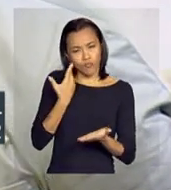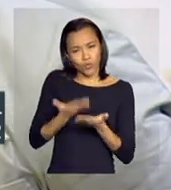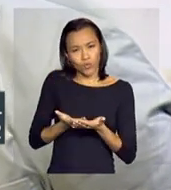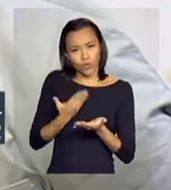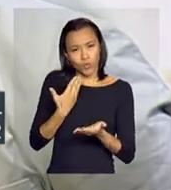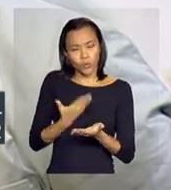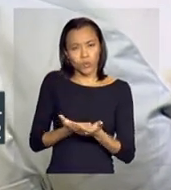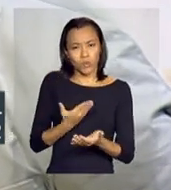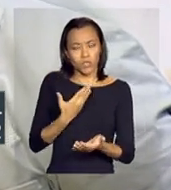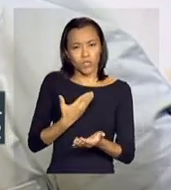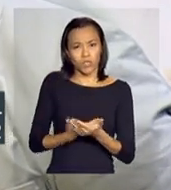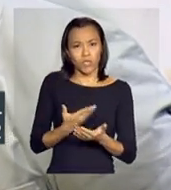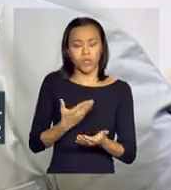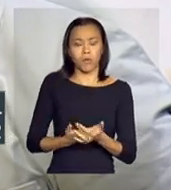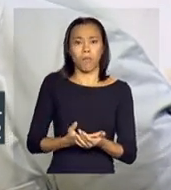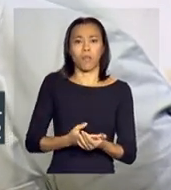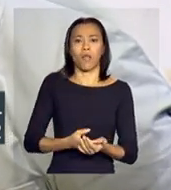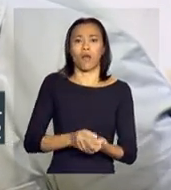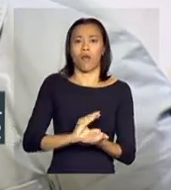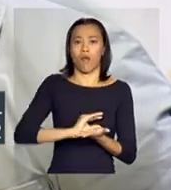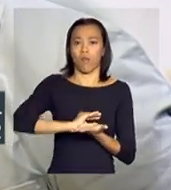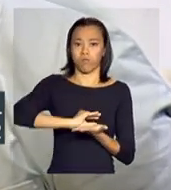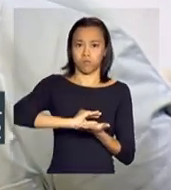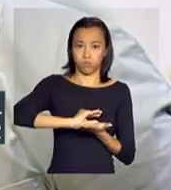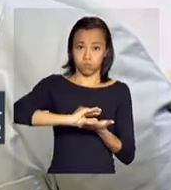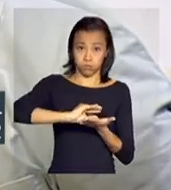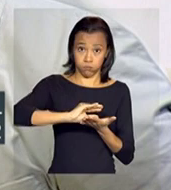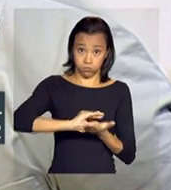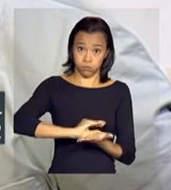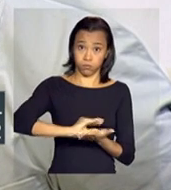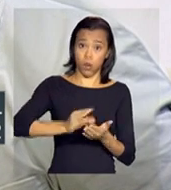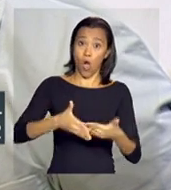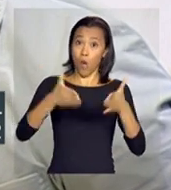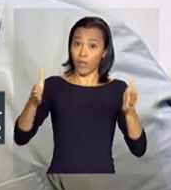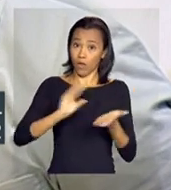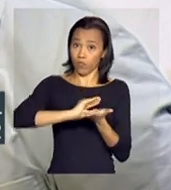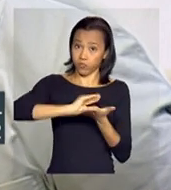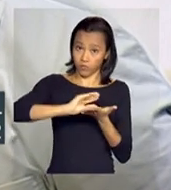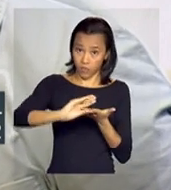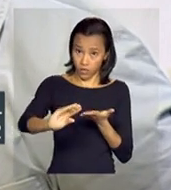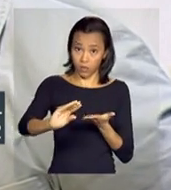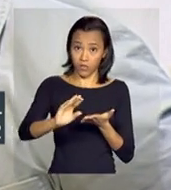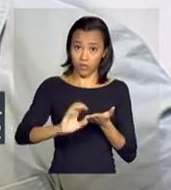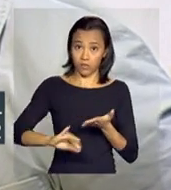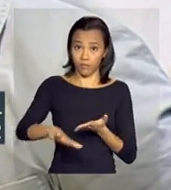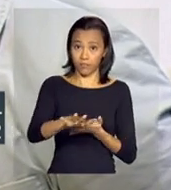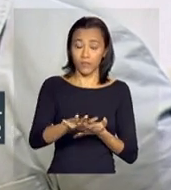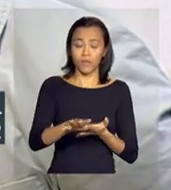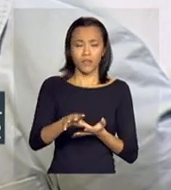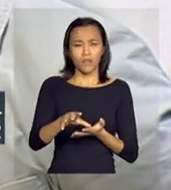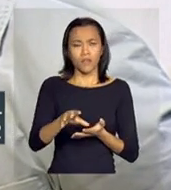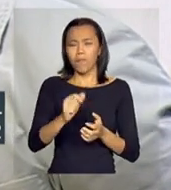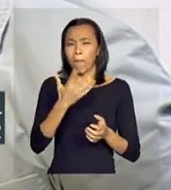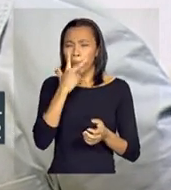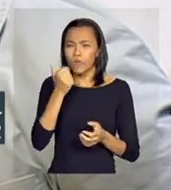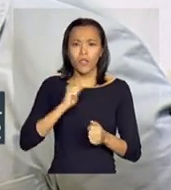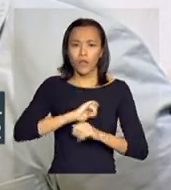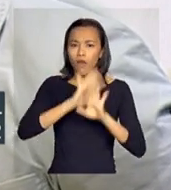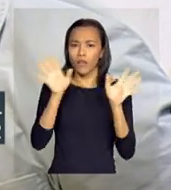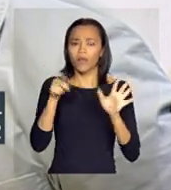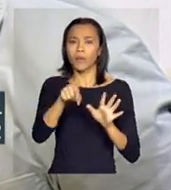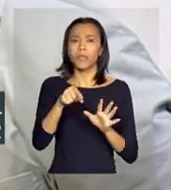para aumentar o financiamento privado de infraestrutura, não ficou claro para mim se o senhor está dizendo também que, dentro